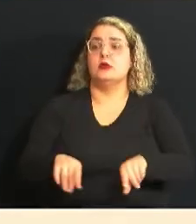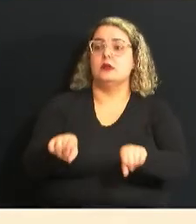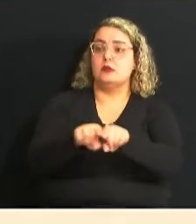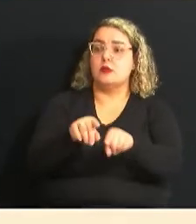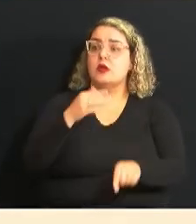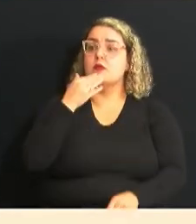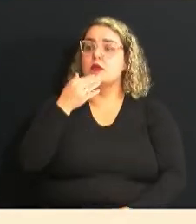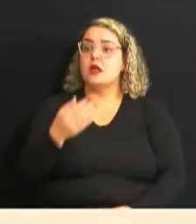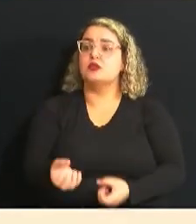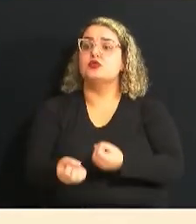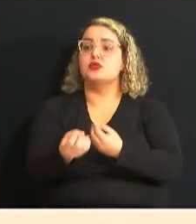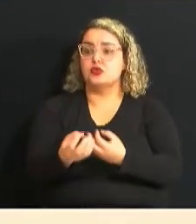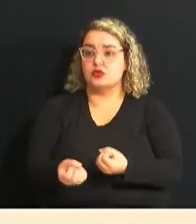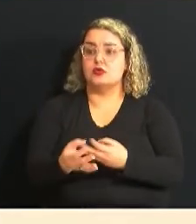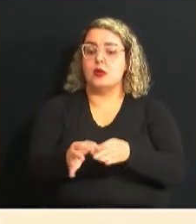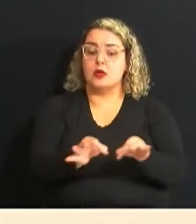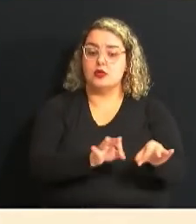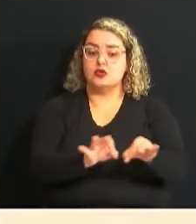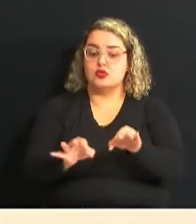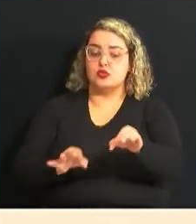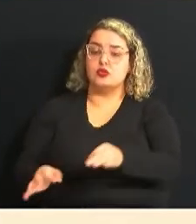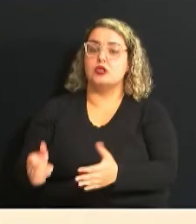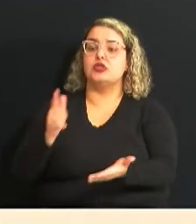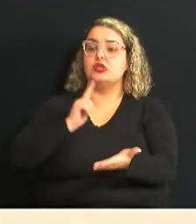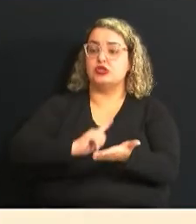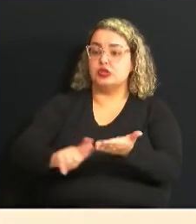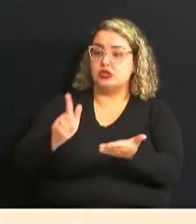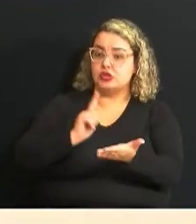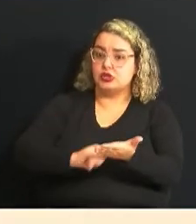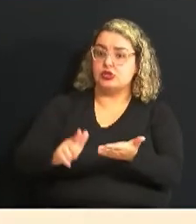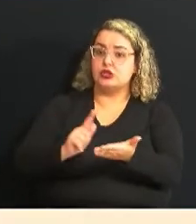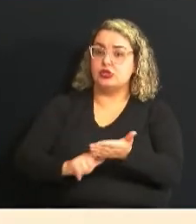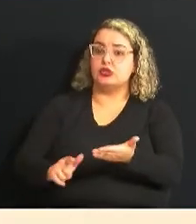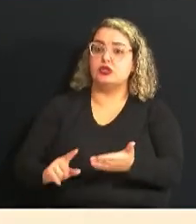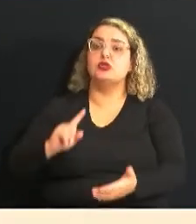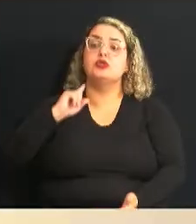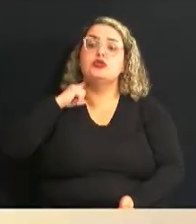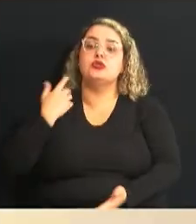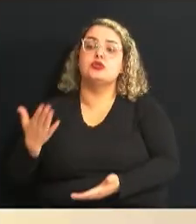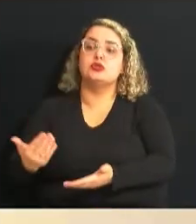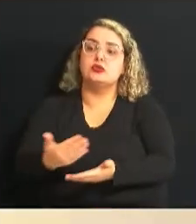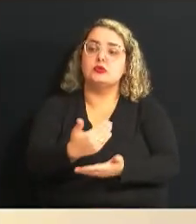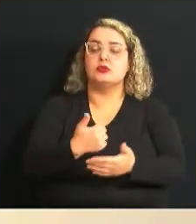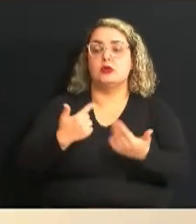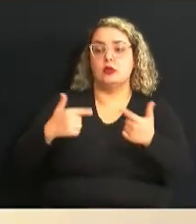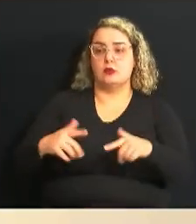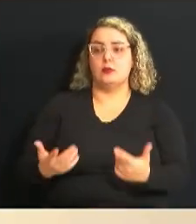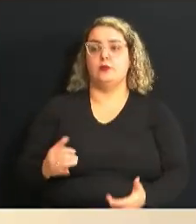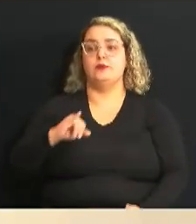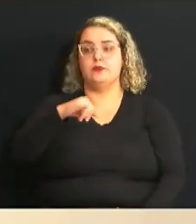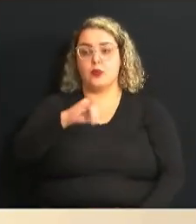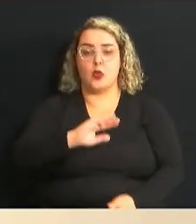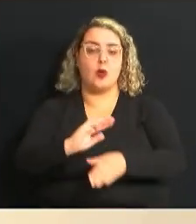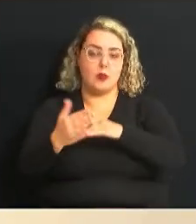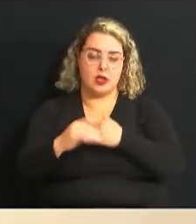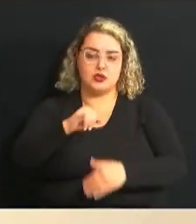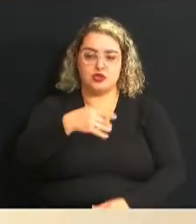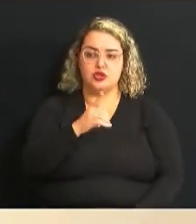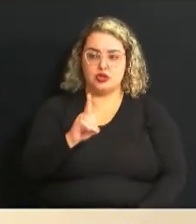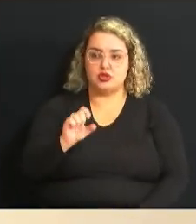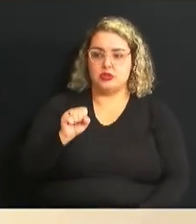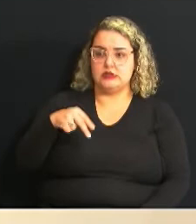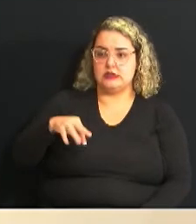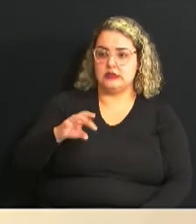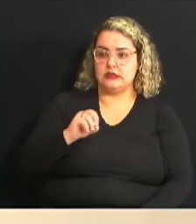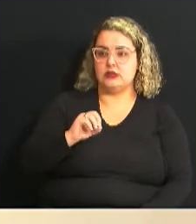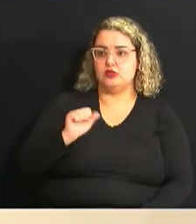informações sobre o cronograma de limpeza e coleta de lixo na região. O bairro Jardim Santo Antônio é um bairro que eu já acompanho há bastante tempo.